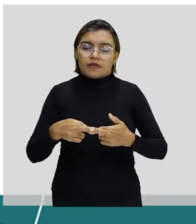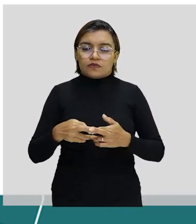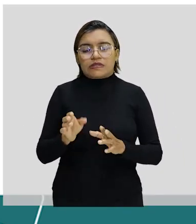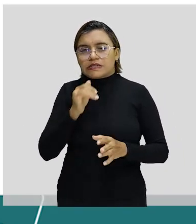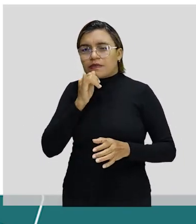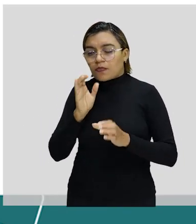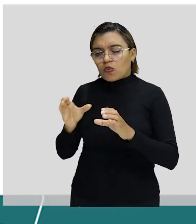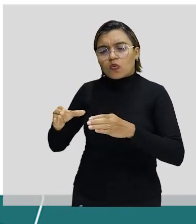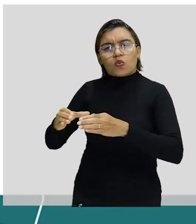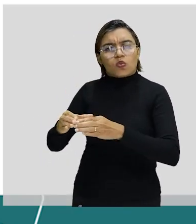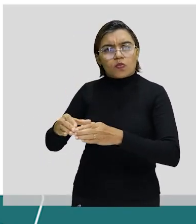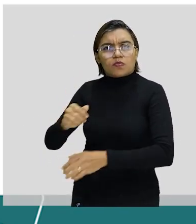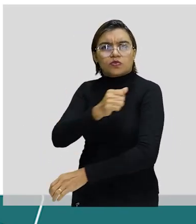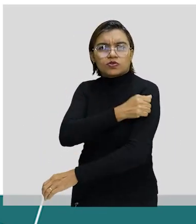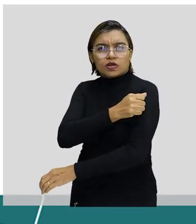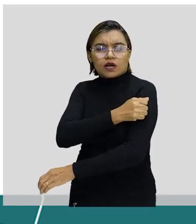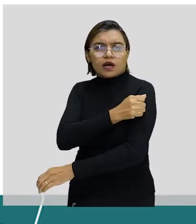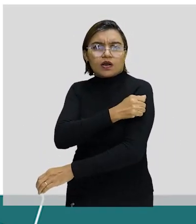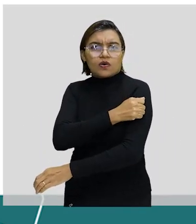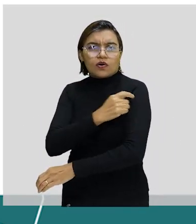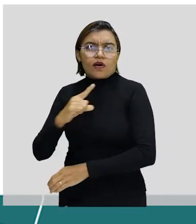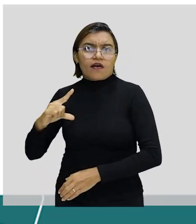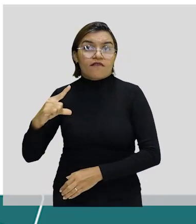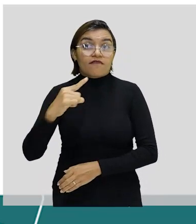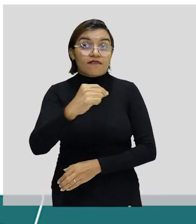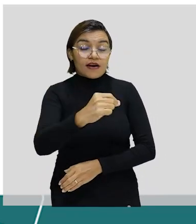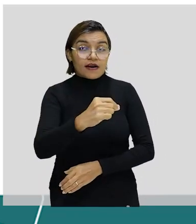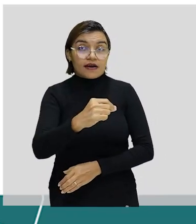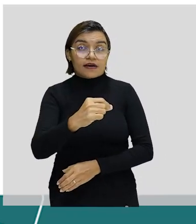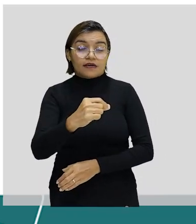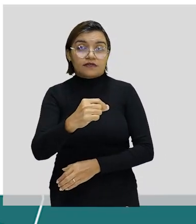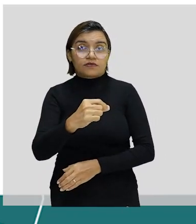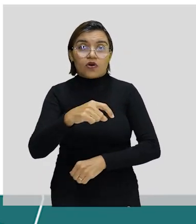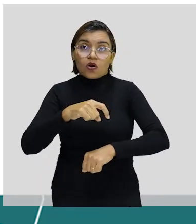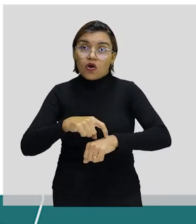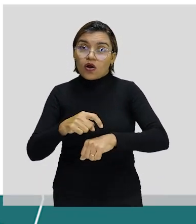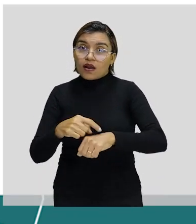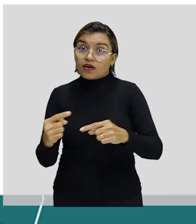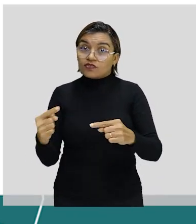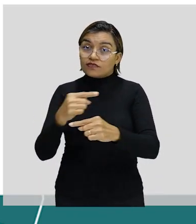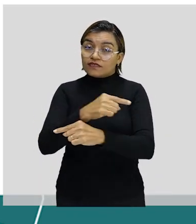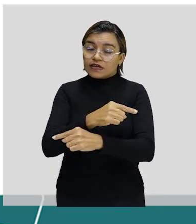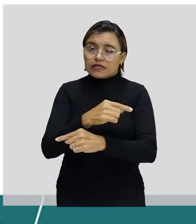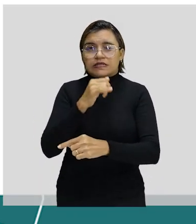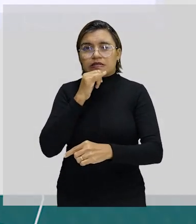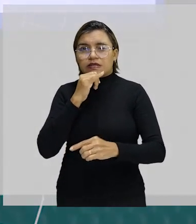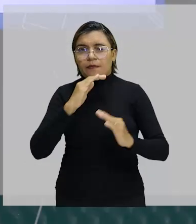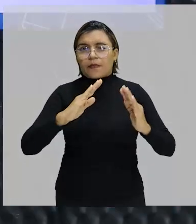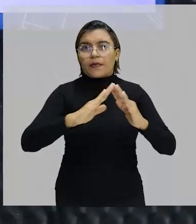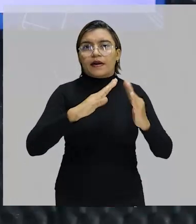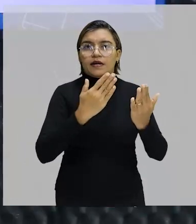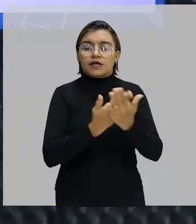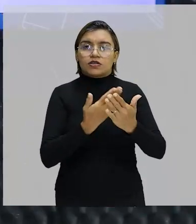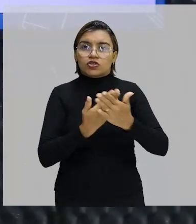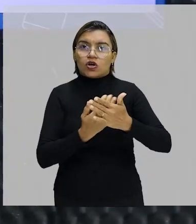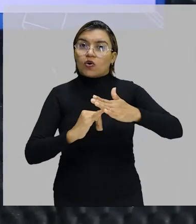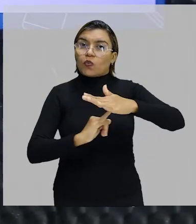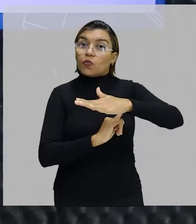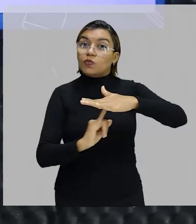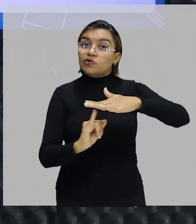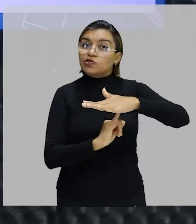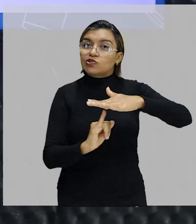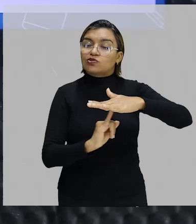vai precisar ir à escola no contraturno e de repente é uma escola grande, é um instituto, por